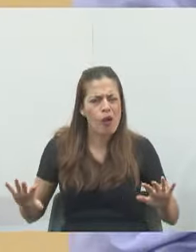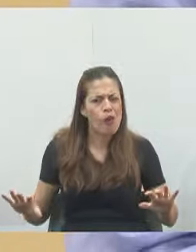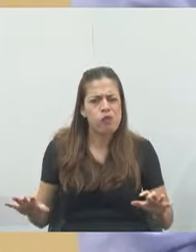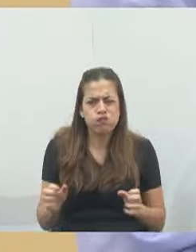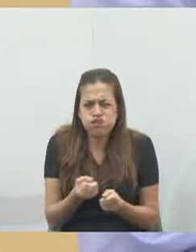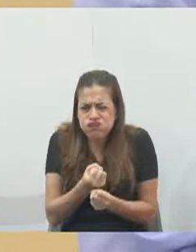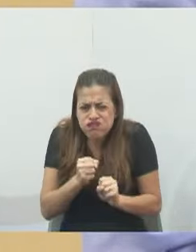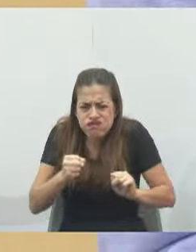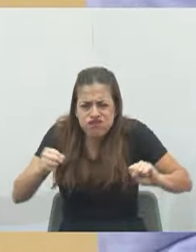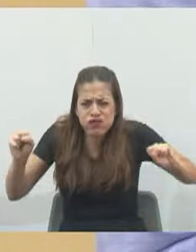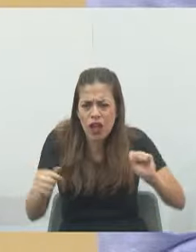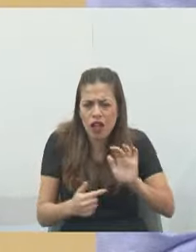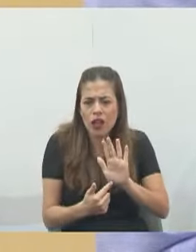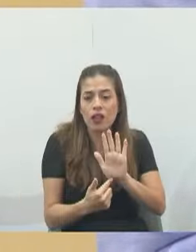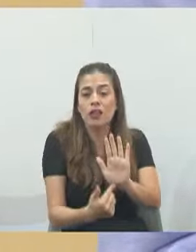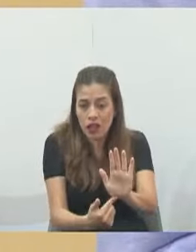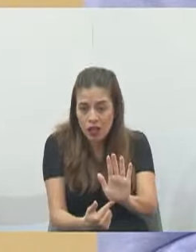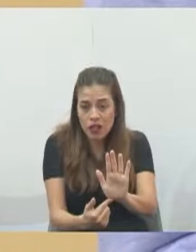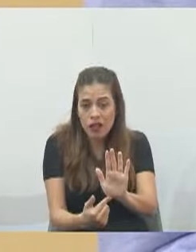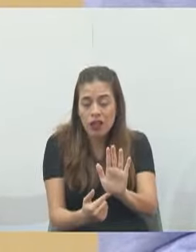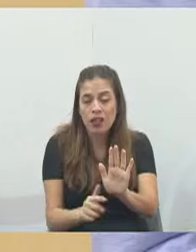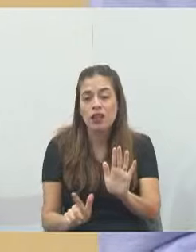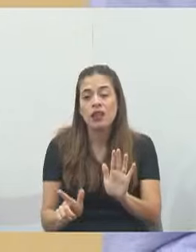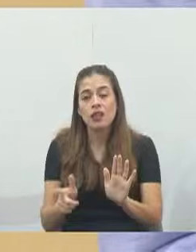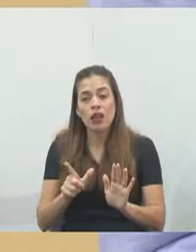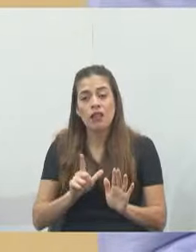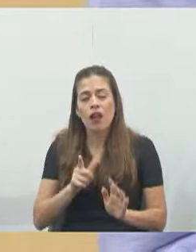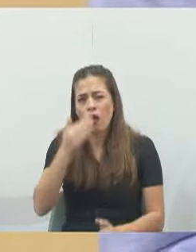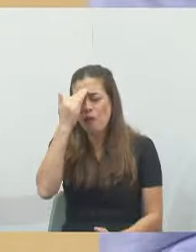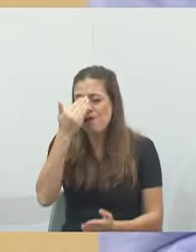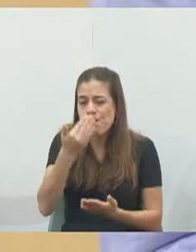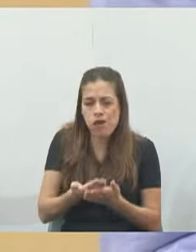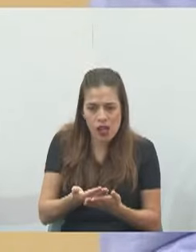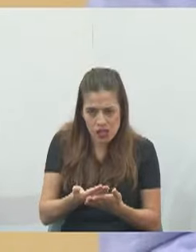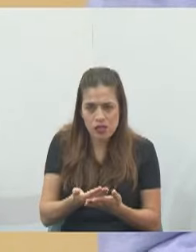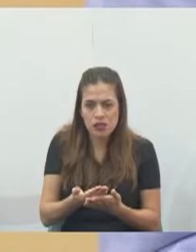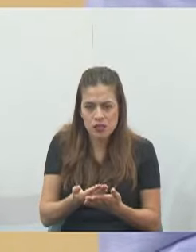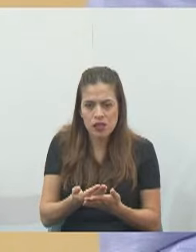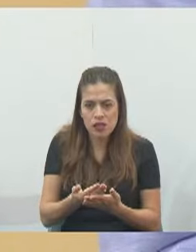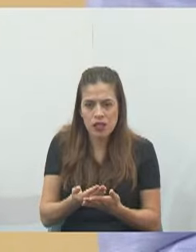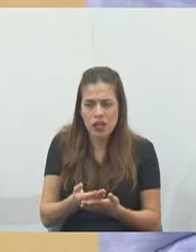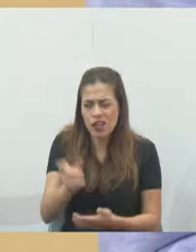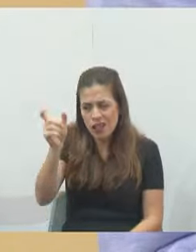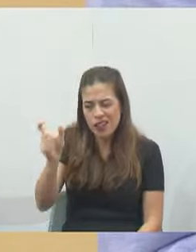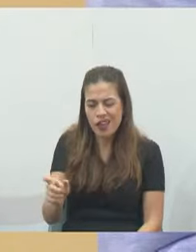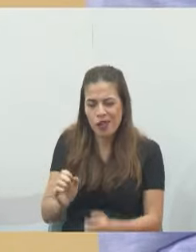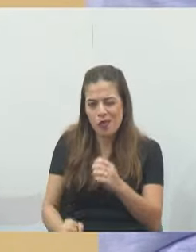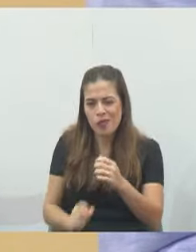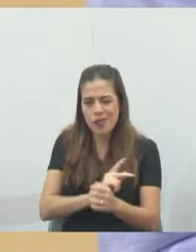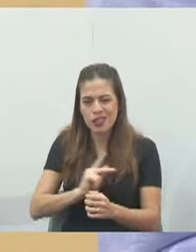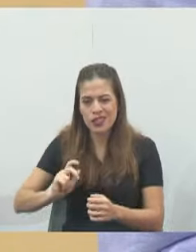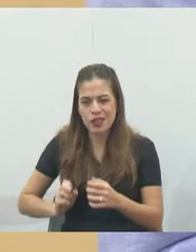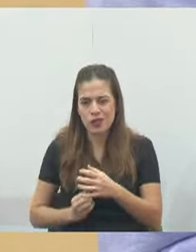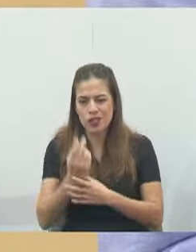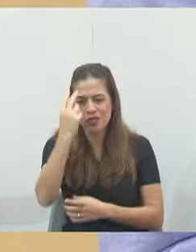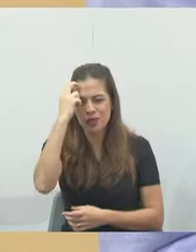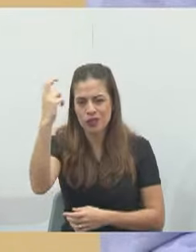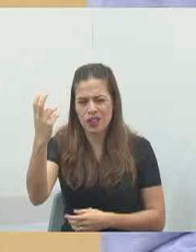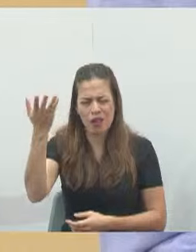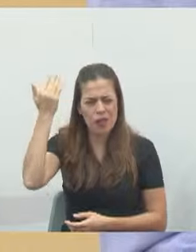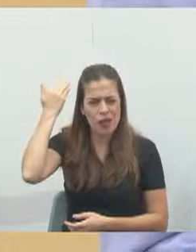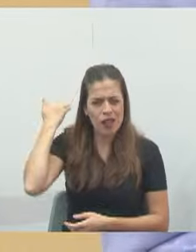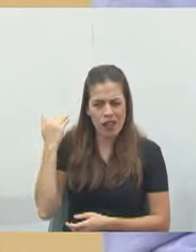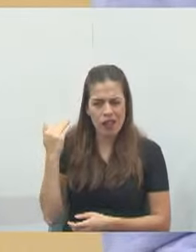grande destaque, que a confiança do Fabrício como presidente da Fundação Cultural naquela